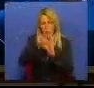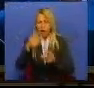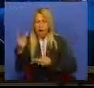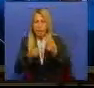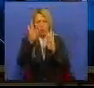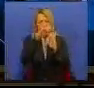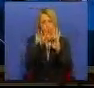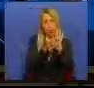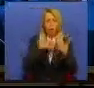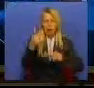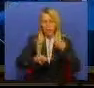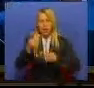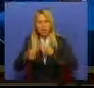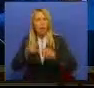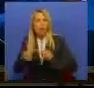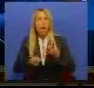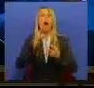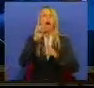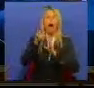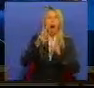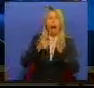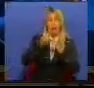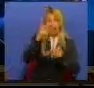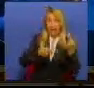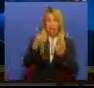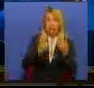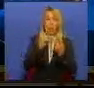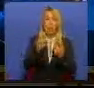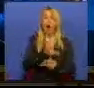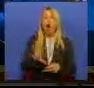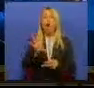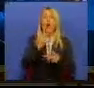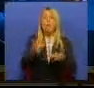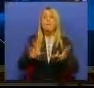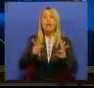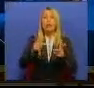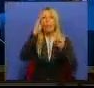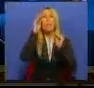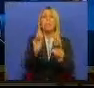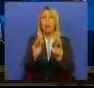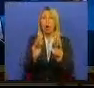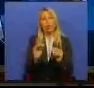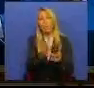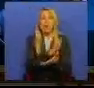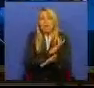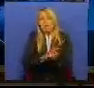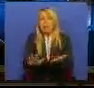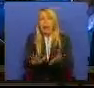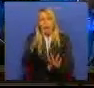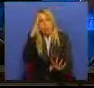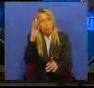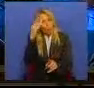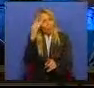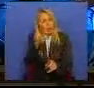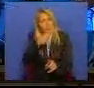programas, à avaliação dos próprios métodos pedagógicos. Sem preconceitos, sem problemas. E, por fim, a realização